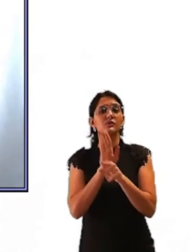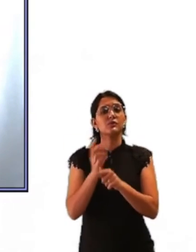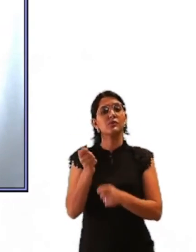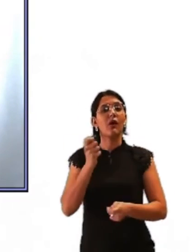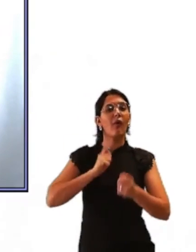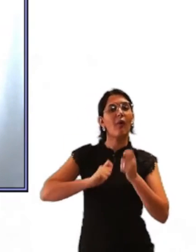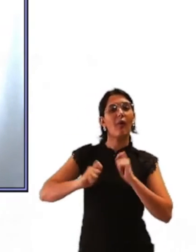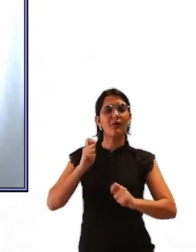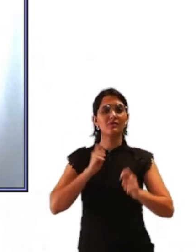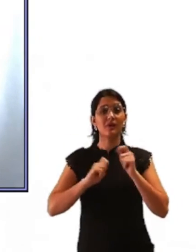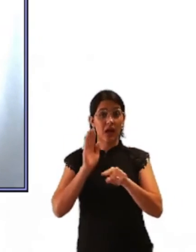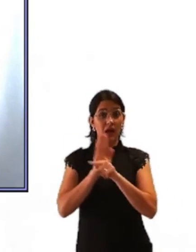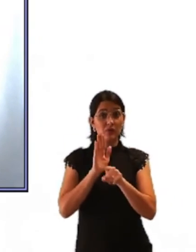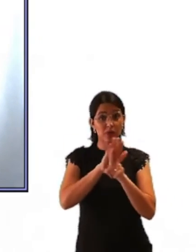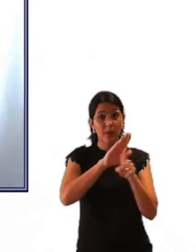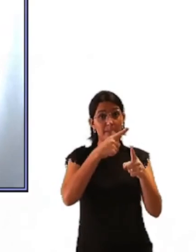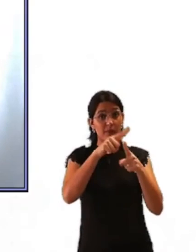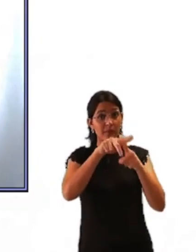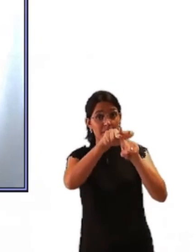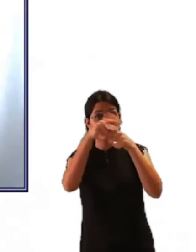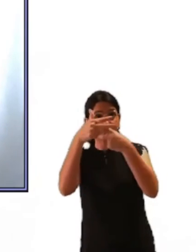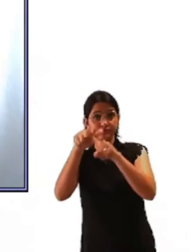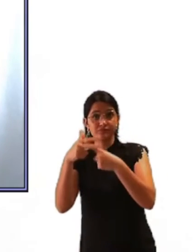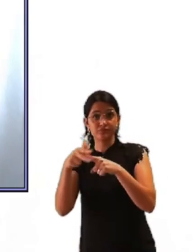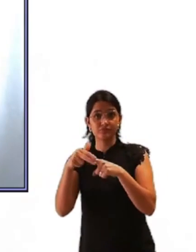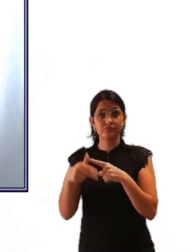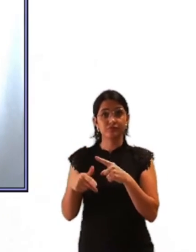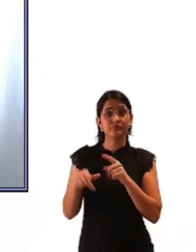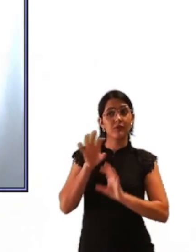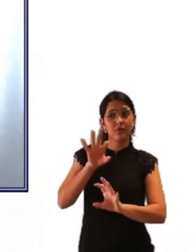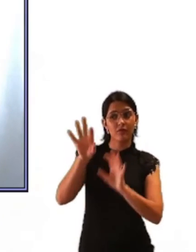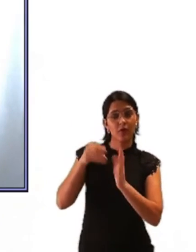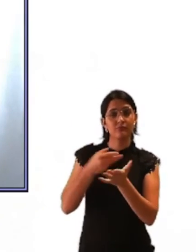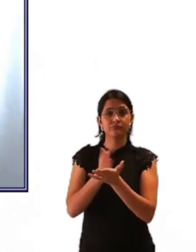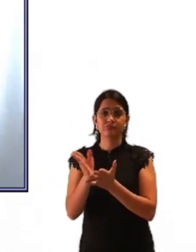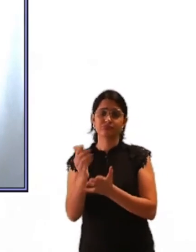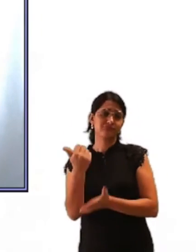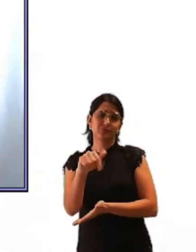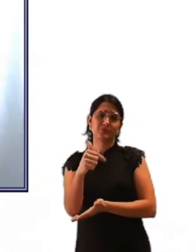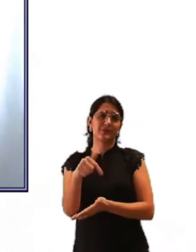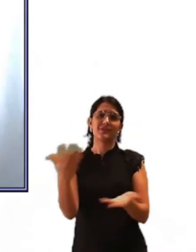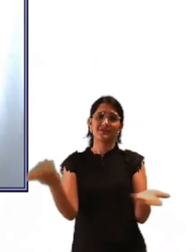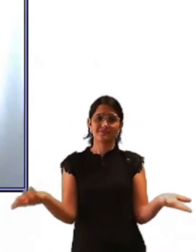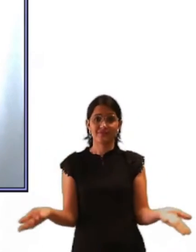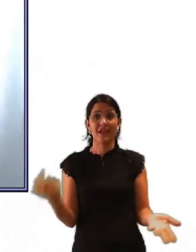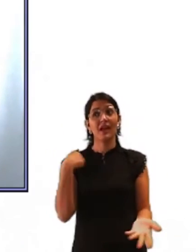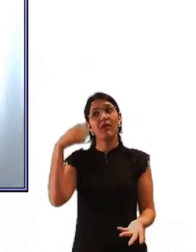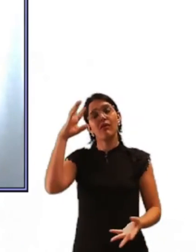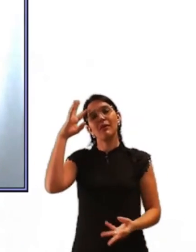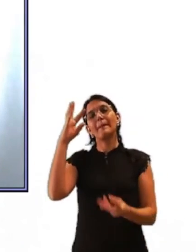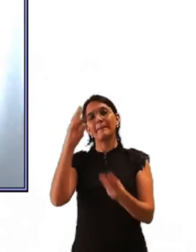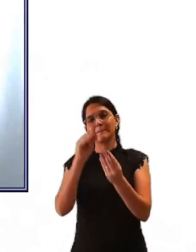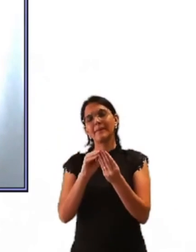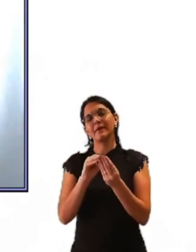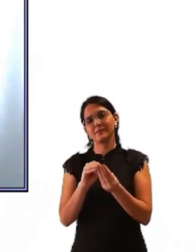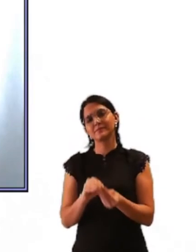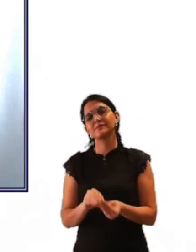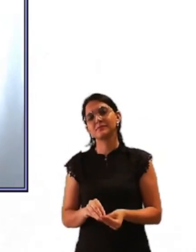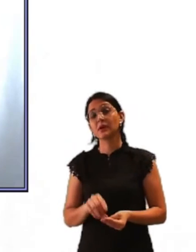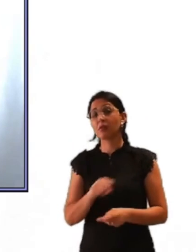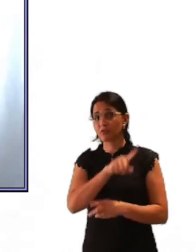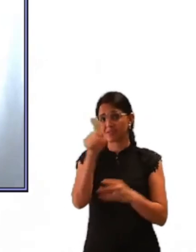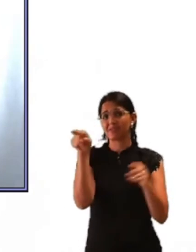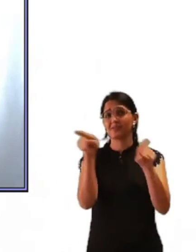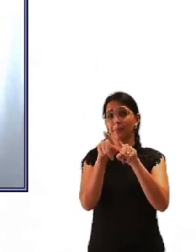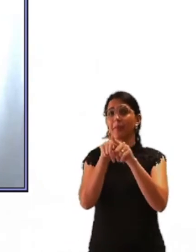não são satisfatórios para se evitar subjetivismo. Essa é uma conclusão que eu chego aqui, né, e acredito que